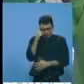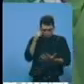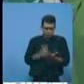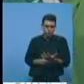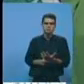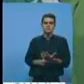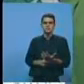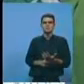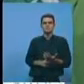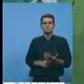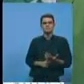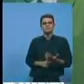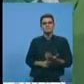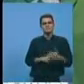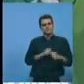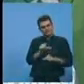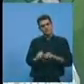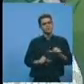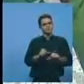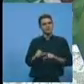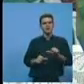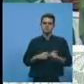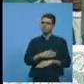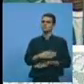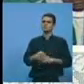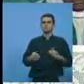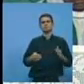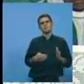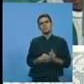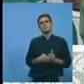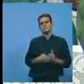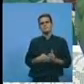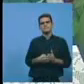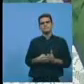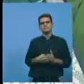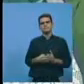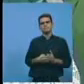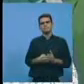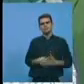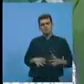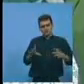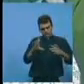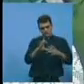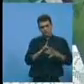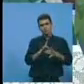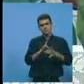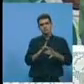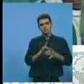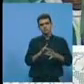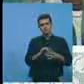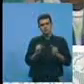aqui, nessa nova assembleia, em torno da palavra e em torno de